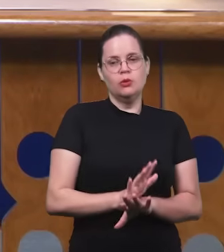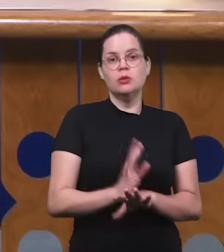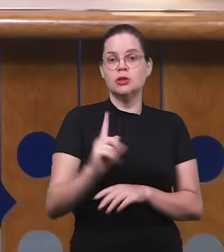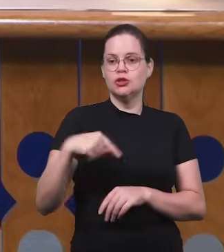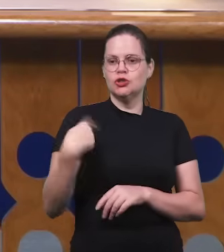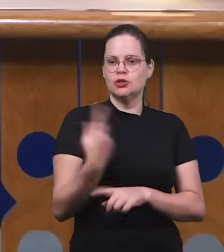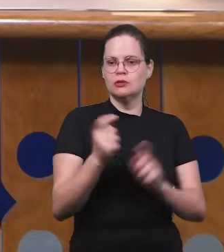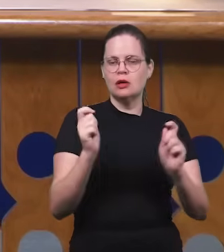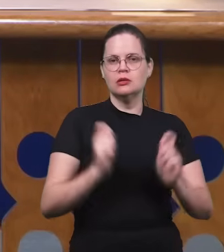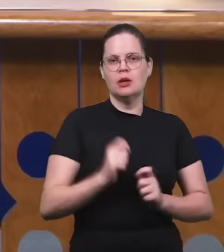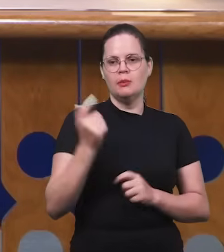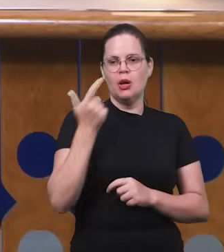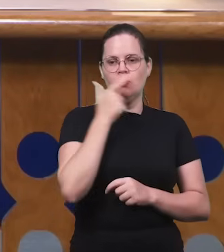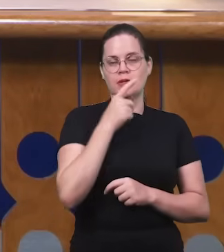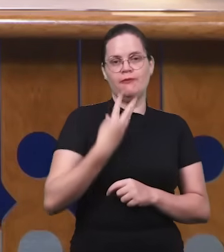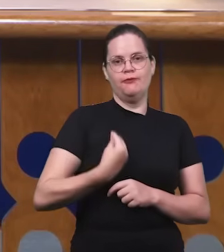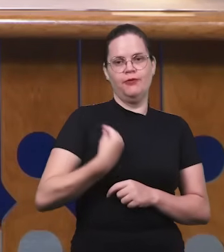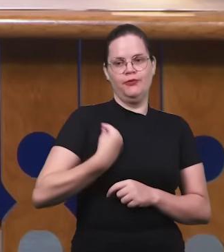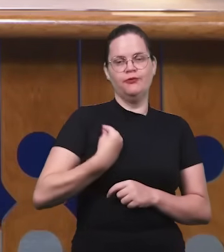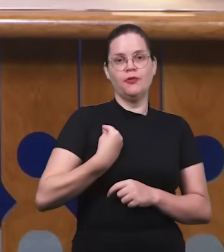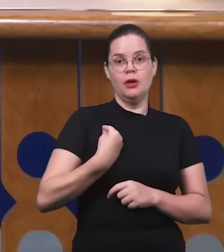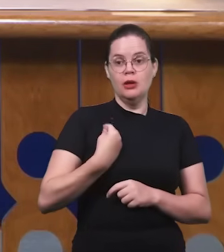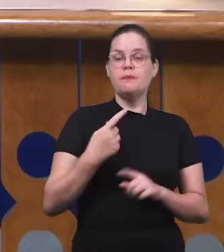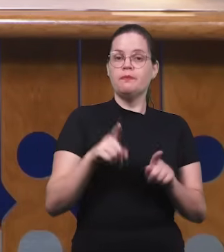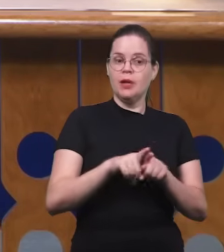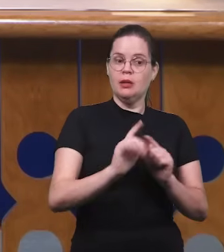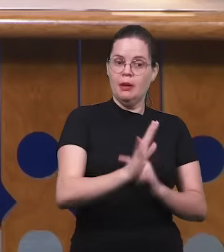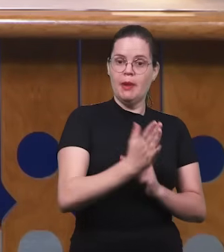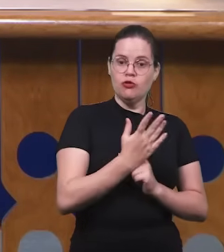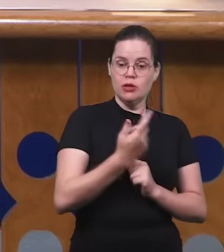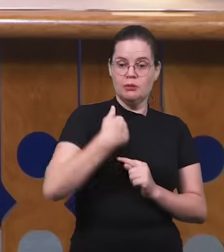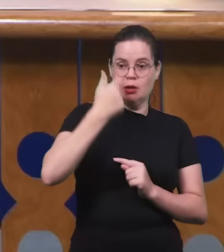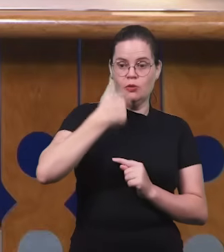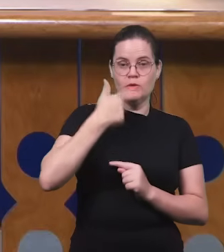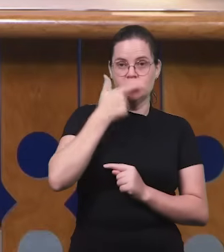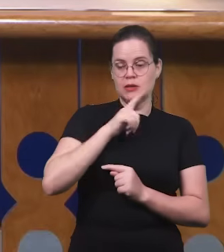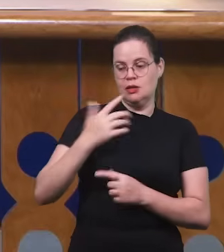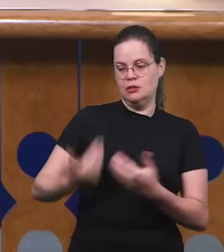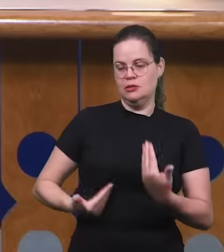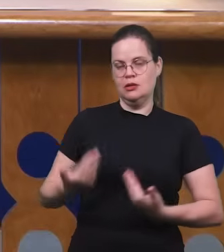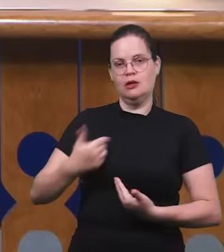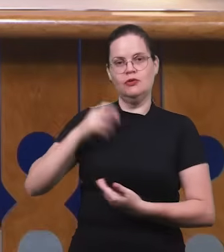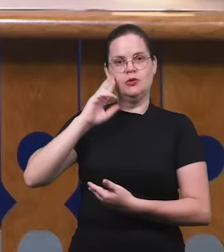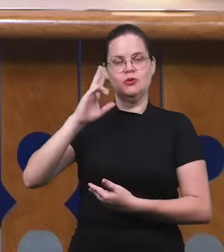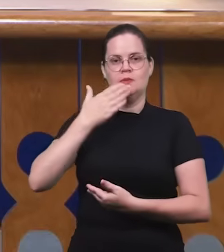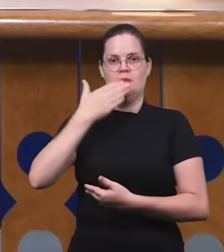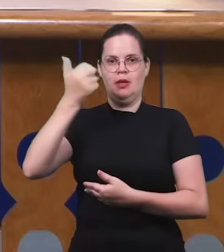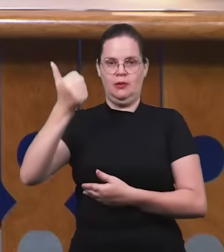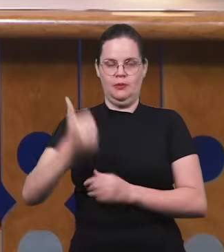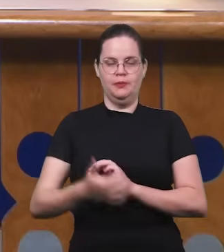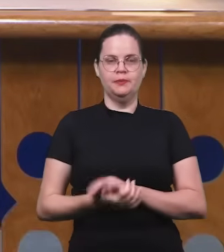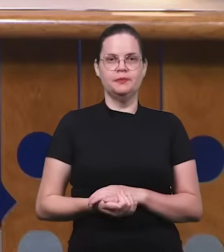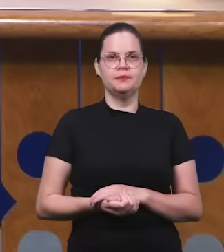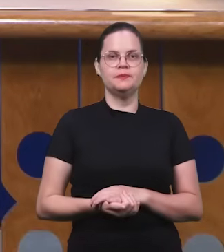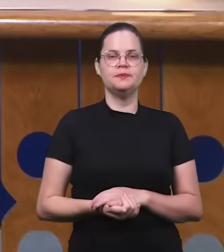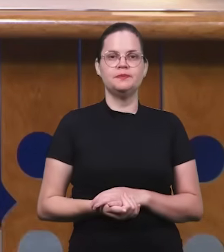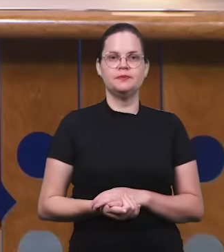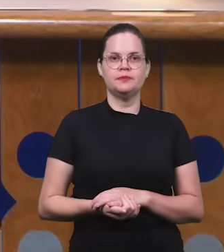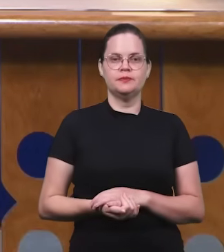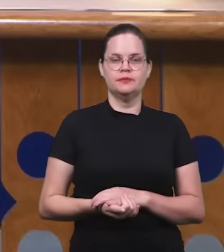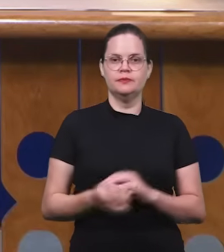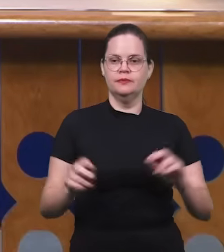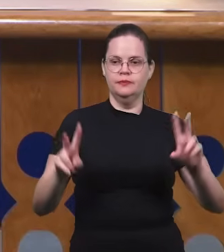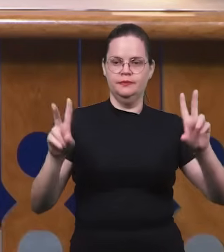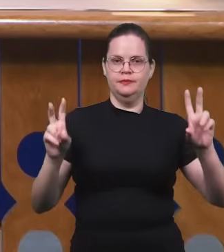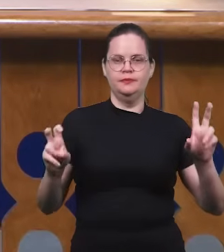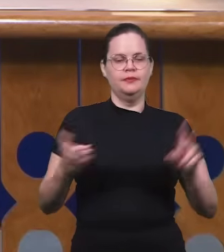dar condições de, inclusive, servir o Senhor melhor na nossa vida. E também esse aspecto da